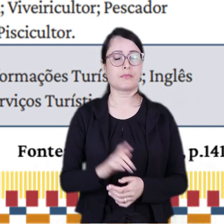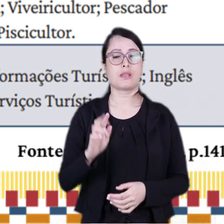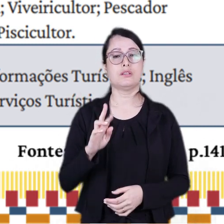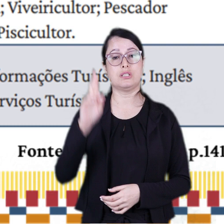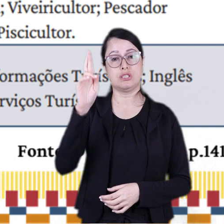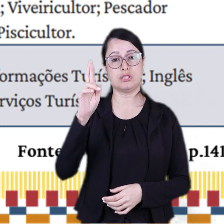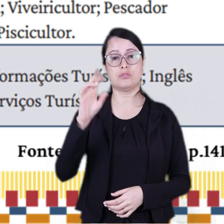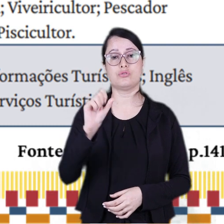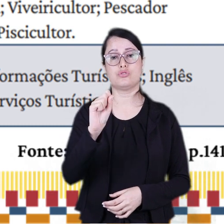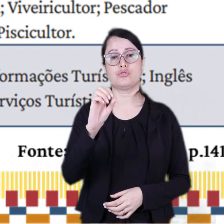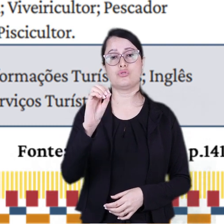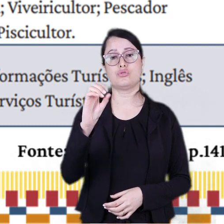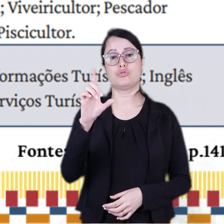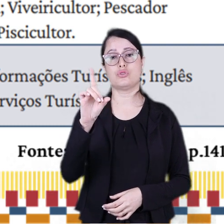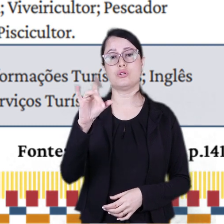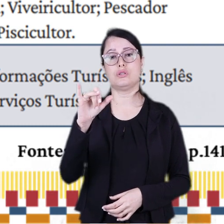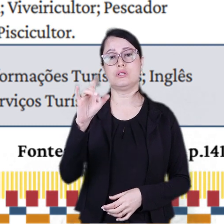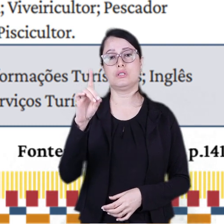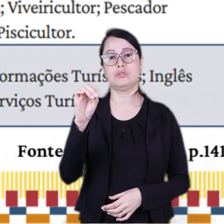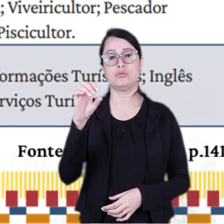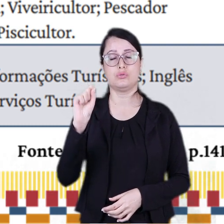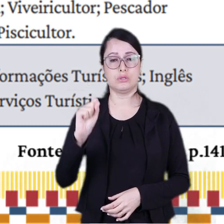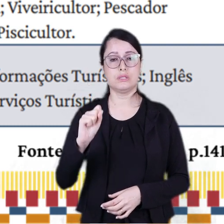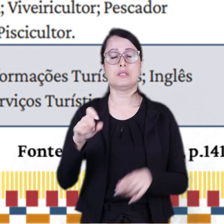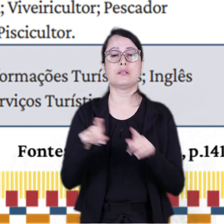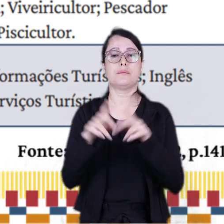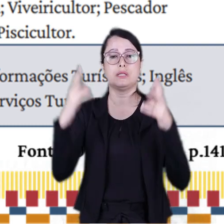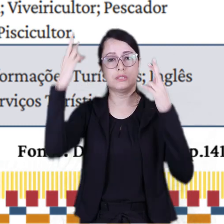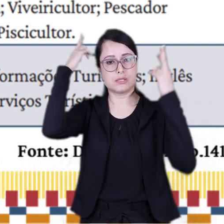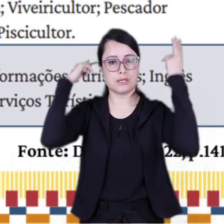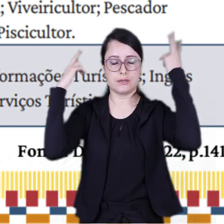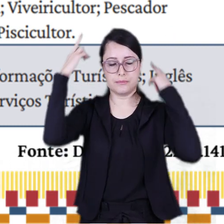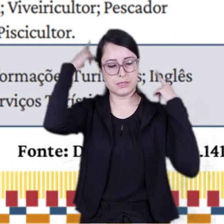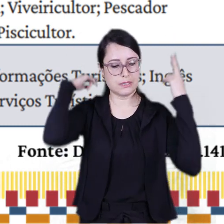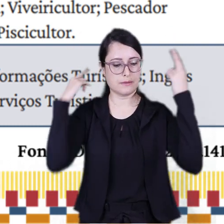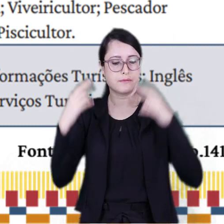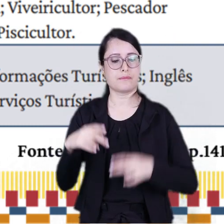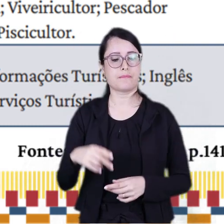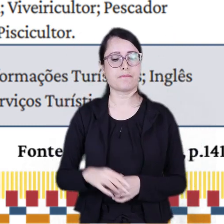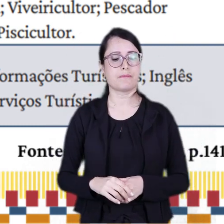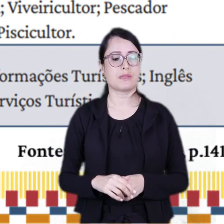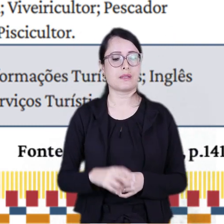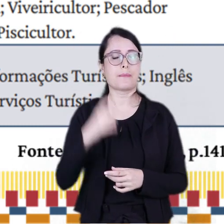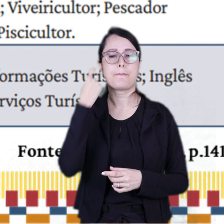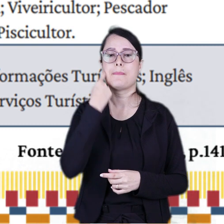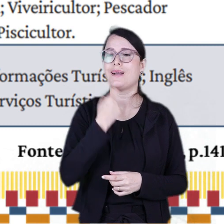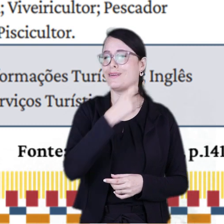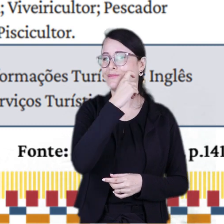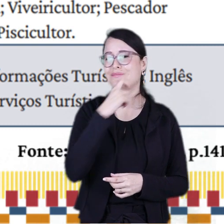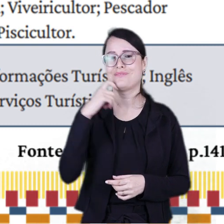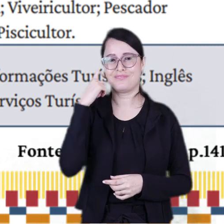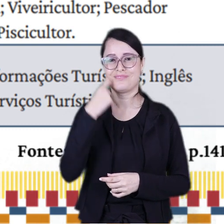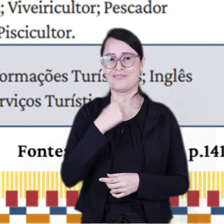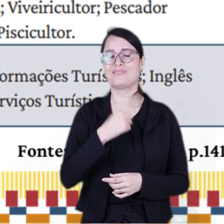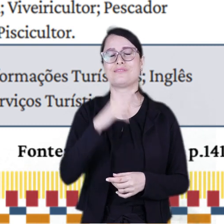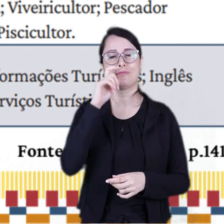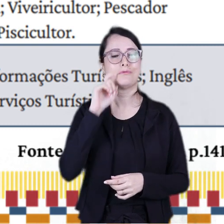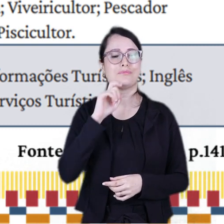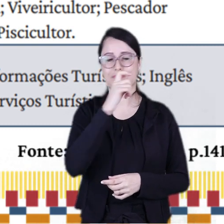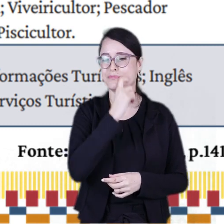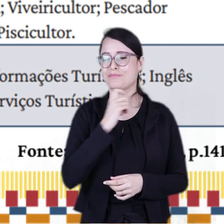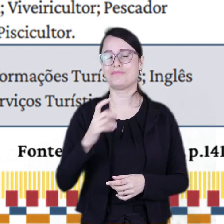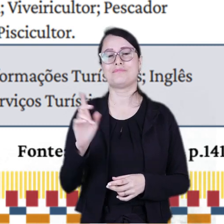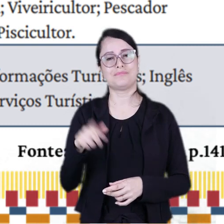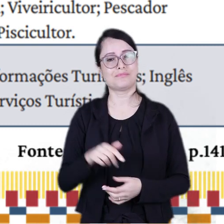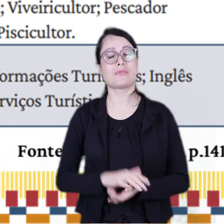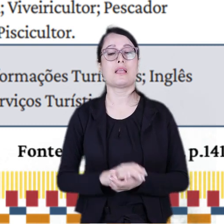continuada com relação também a esse mesmo eixo tecnológico que é o agente de desenvolvimento socioambiental o agente de gestão de resíduos